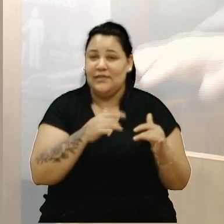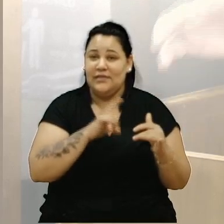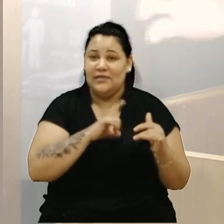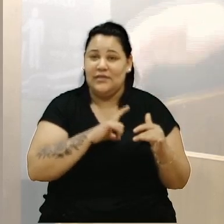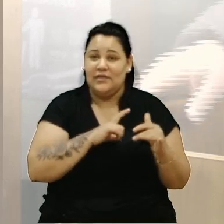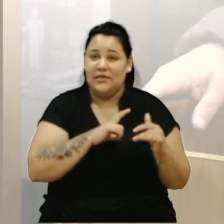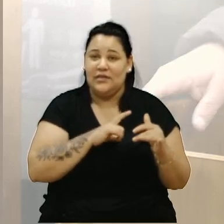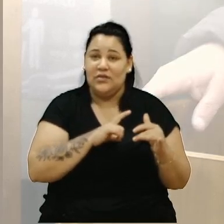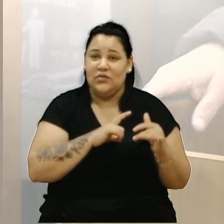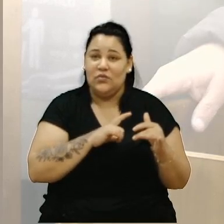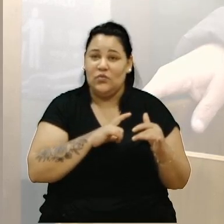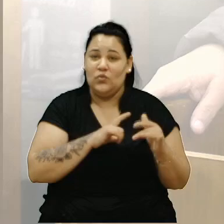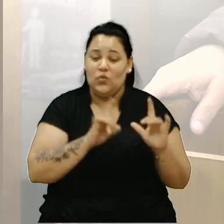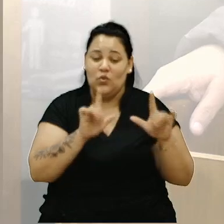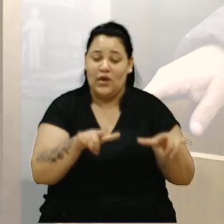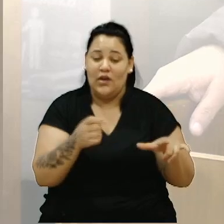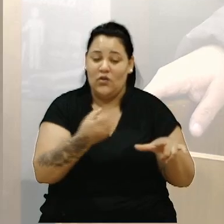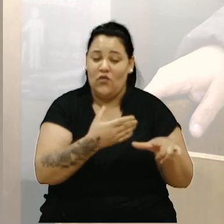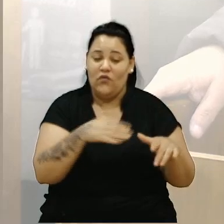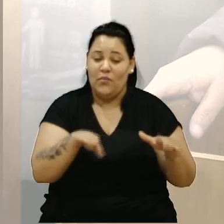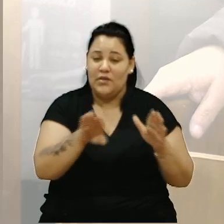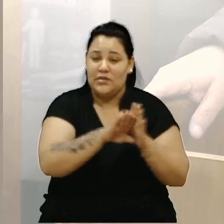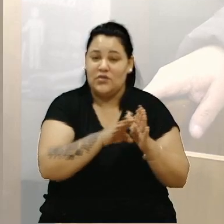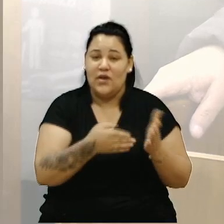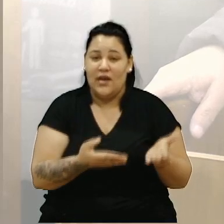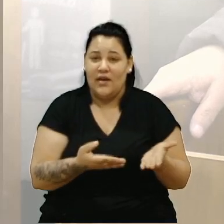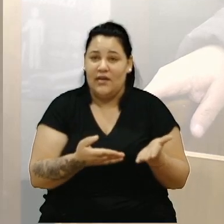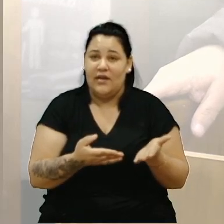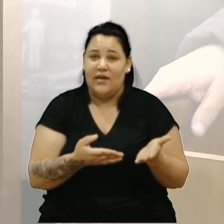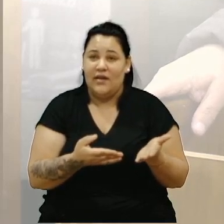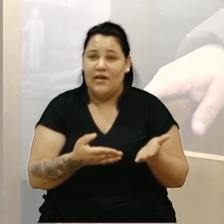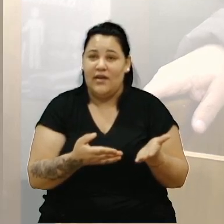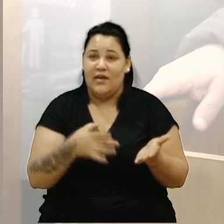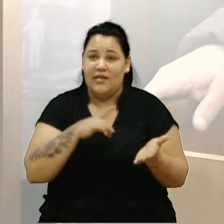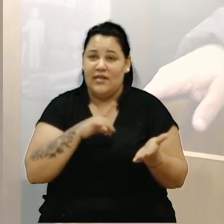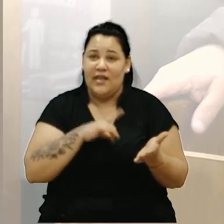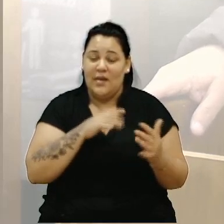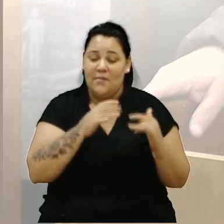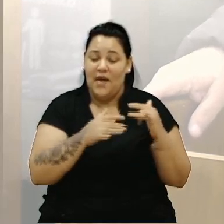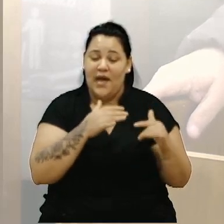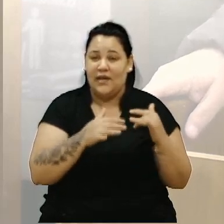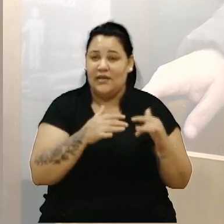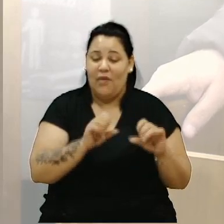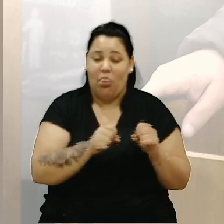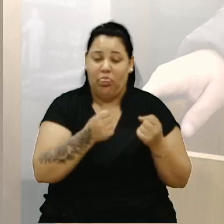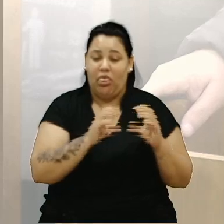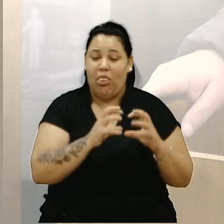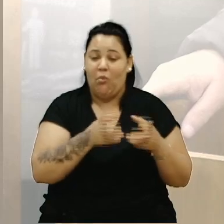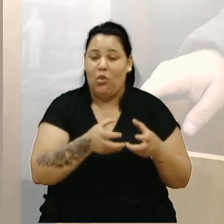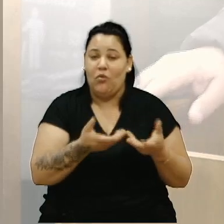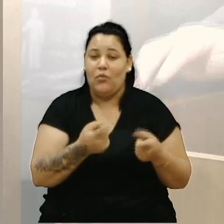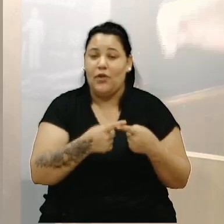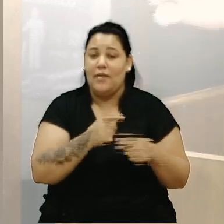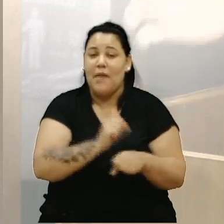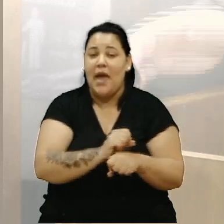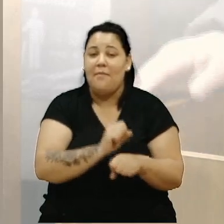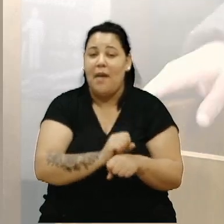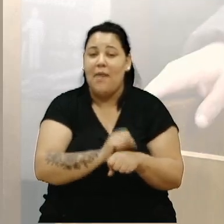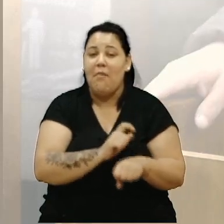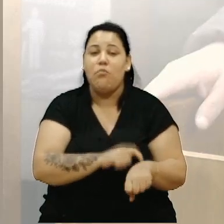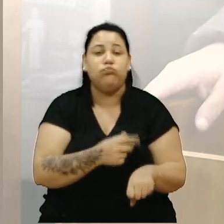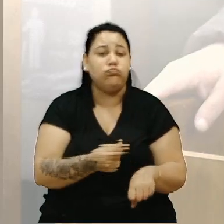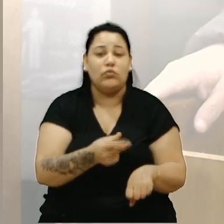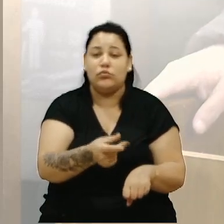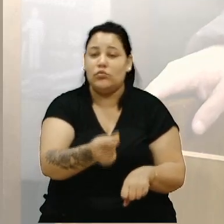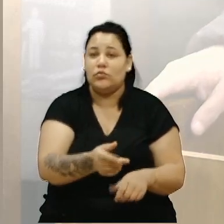novo para deixar as máquinas. De repente tem máquina que vai fundir motor porque estão paradas. Muito tempo parado,